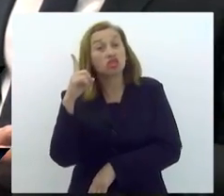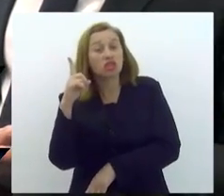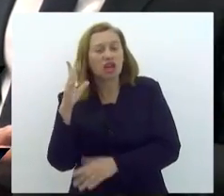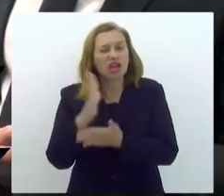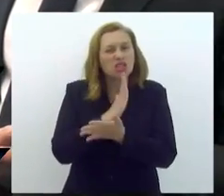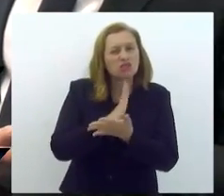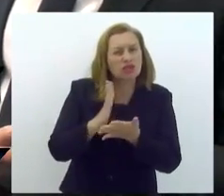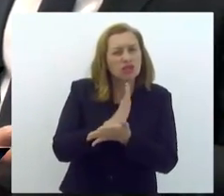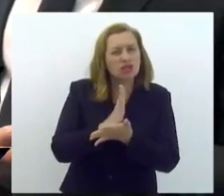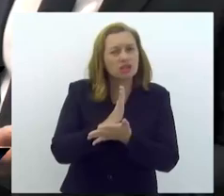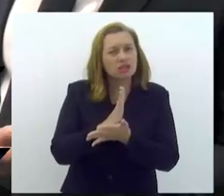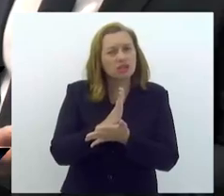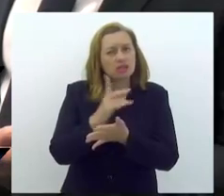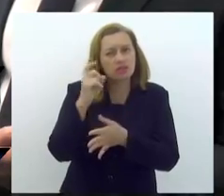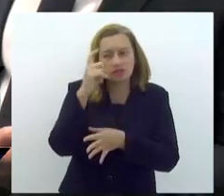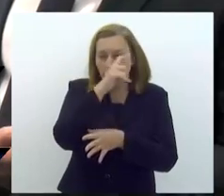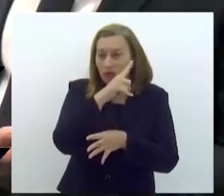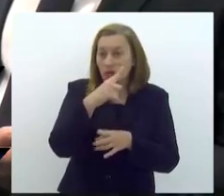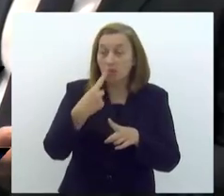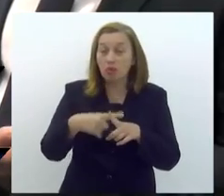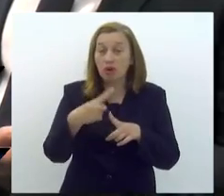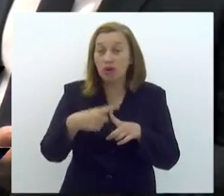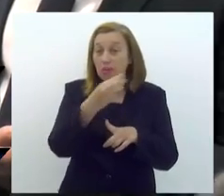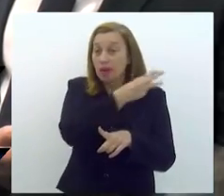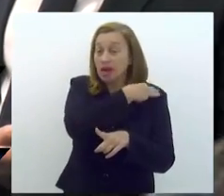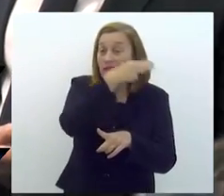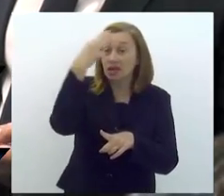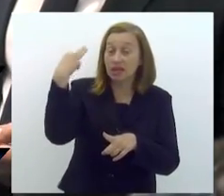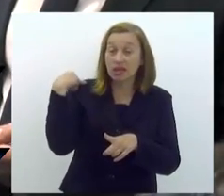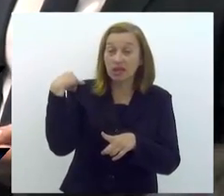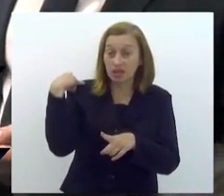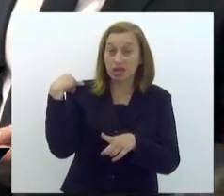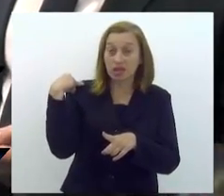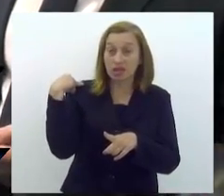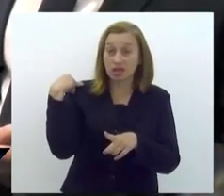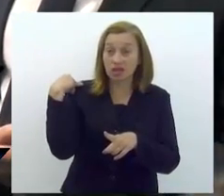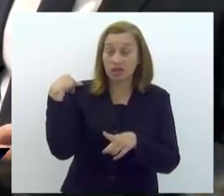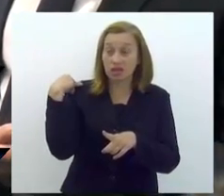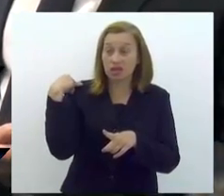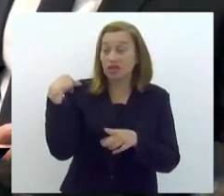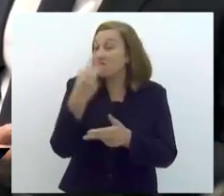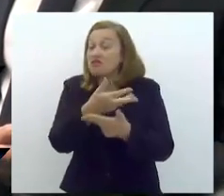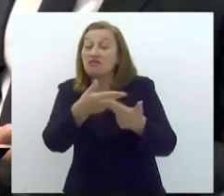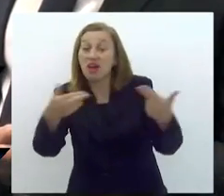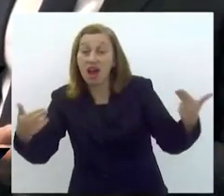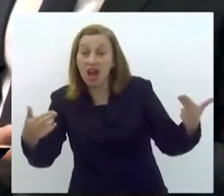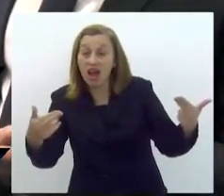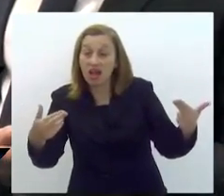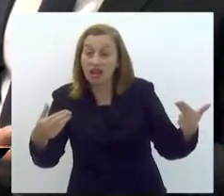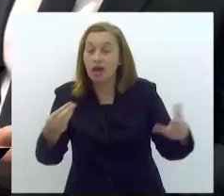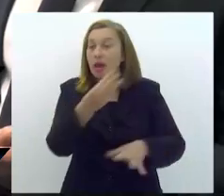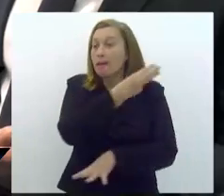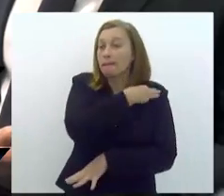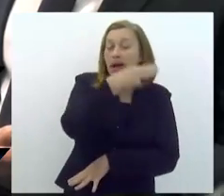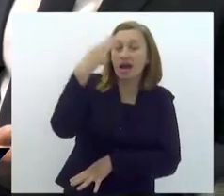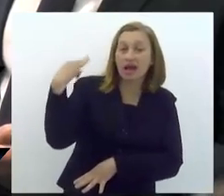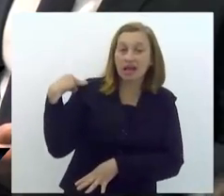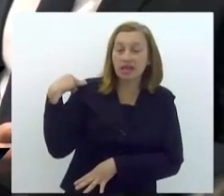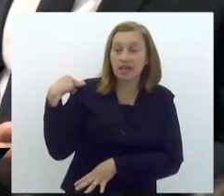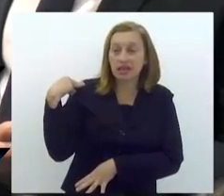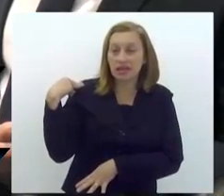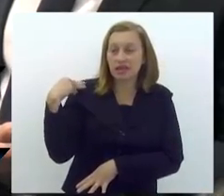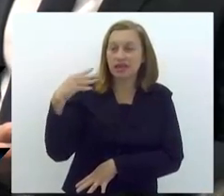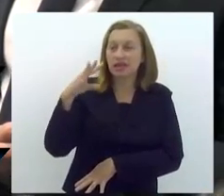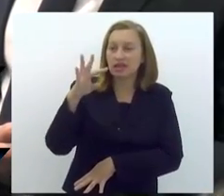que Maria se multiplica E muitas não é Desatadora de Nós Conceição e tudo mais